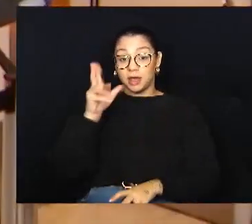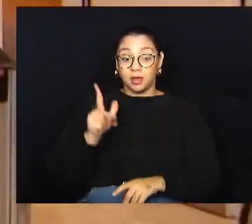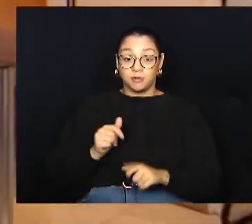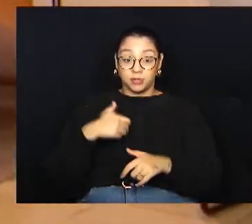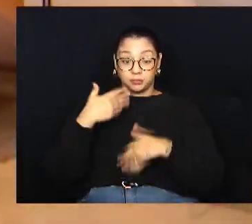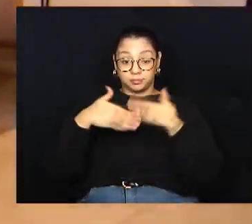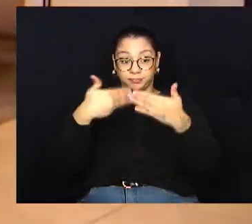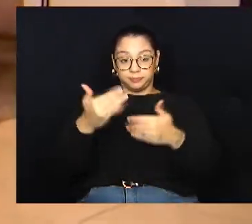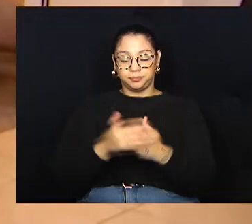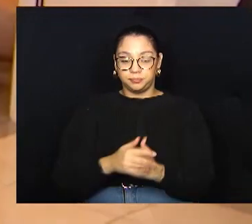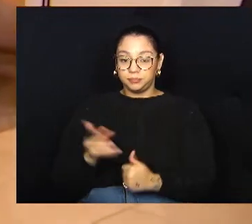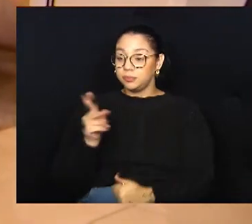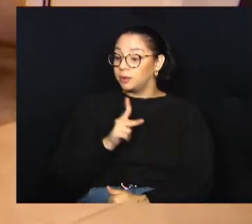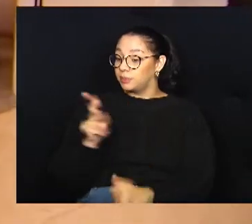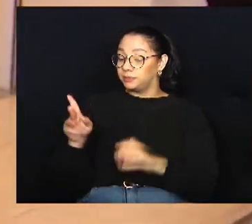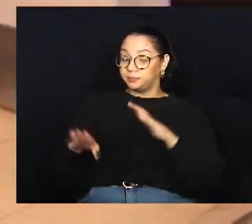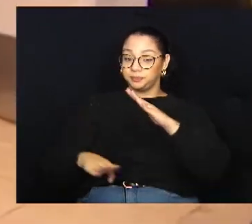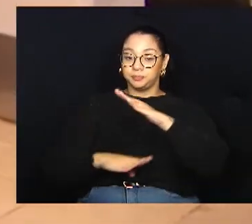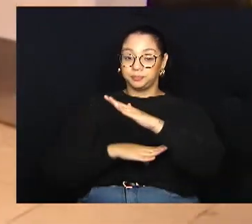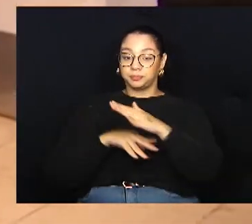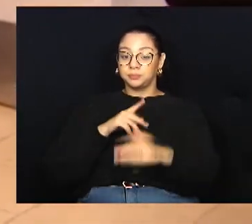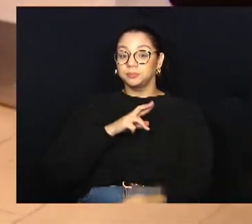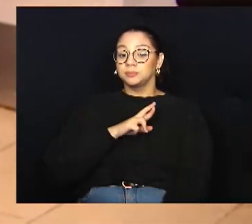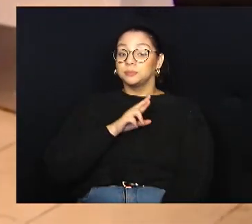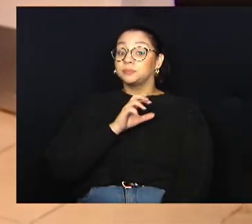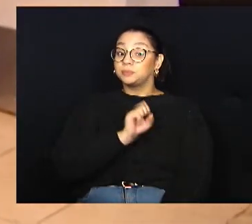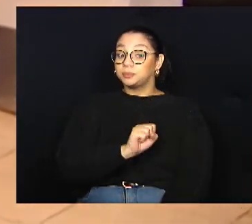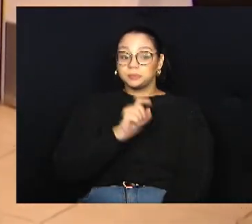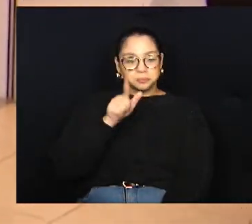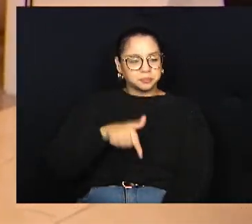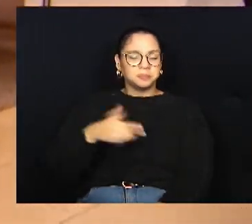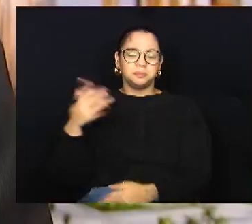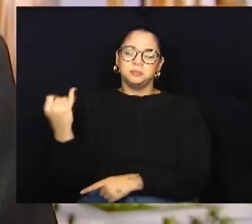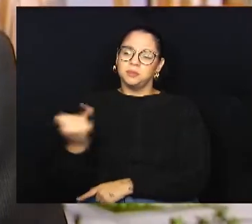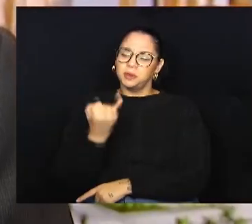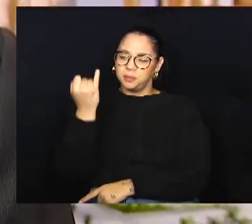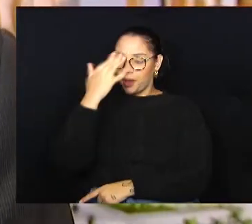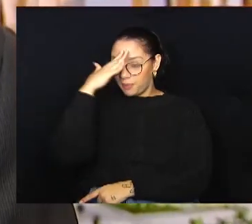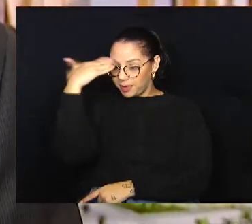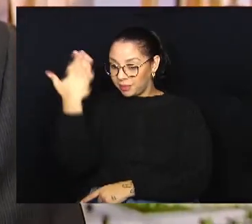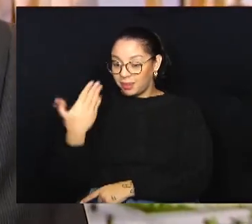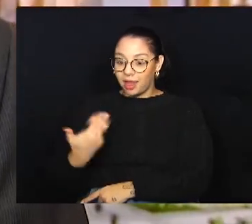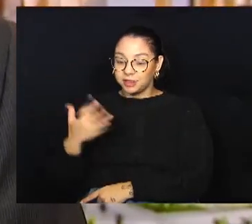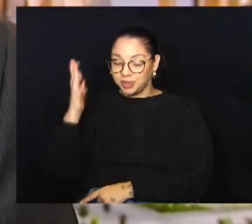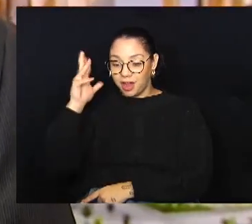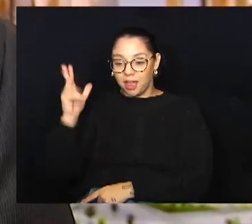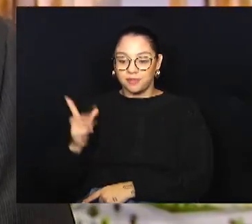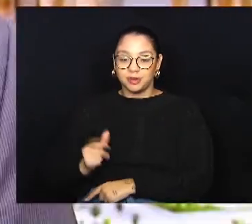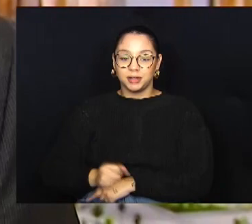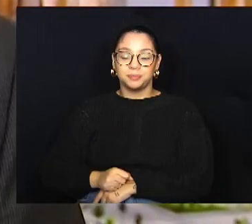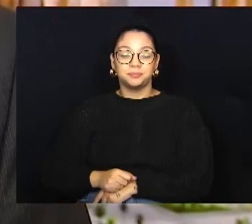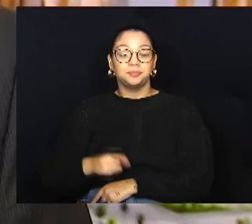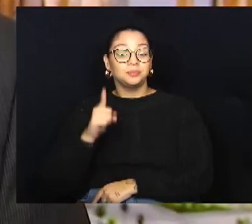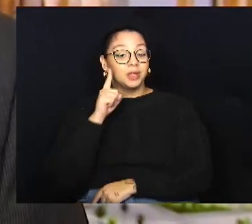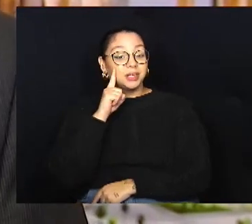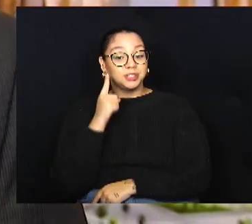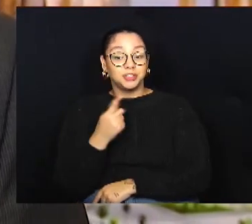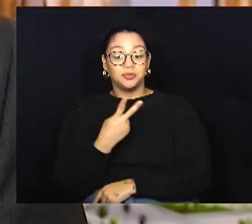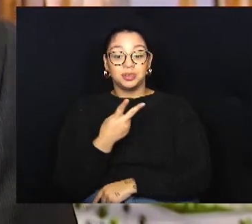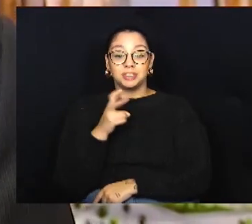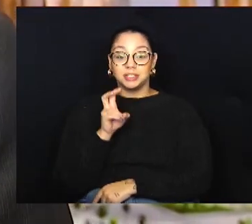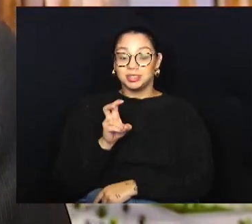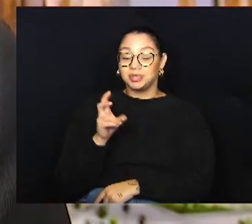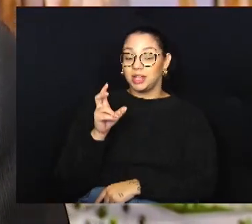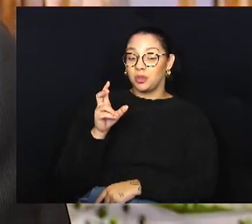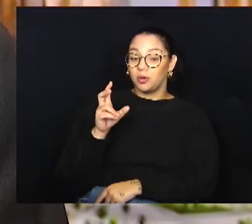da Câmara, o vereador Luiz Rossini, considera justíssima a homenagem feita à África. Dia 25 de maio é comemorado o Dia da